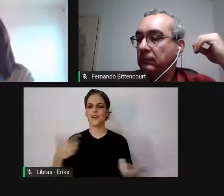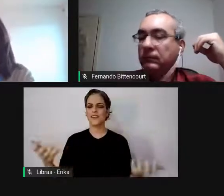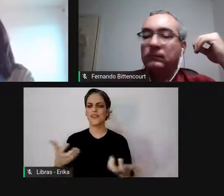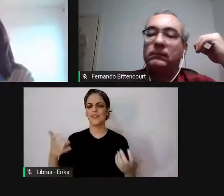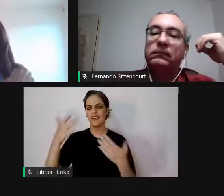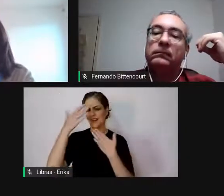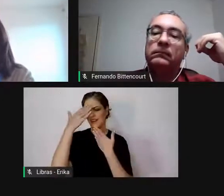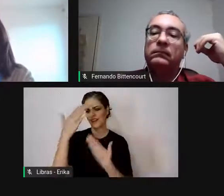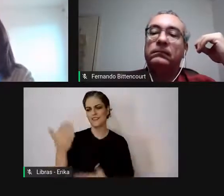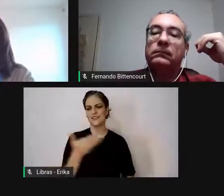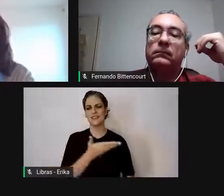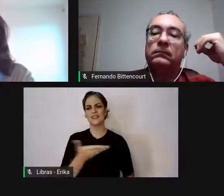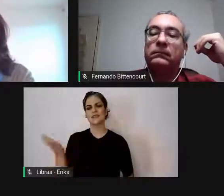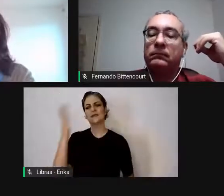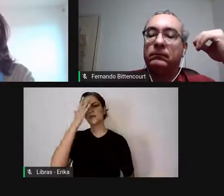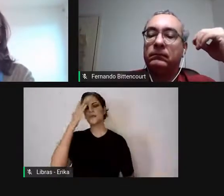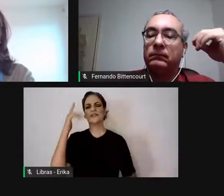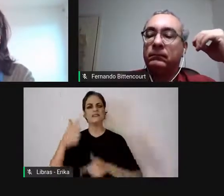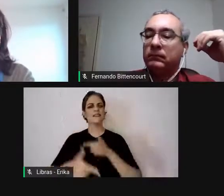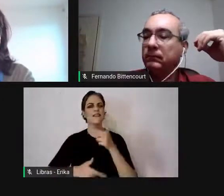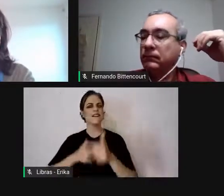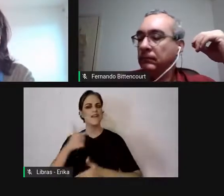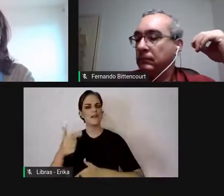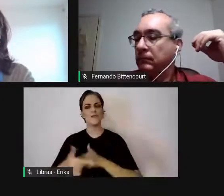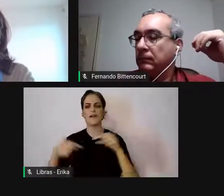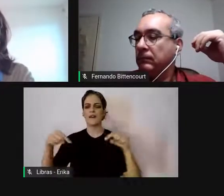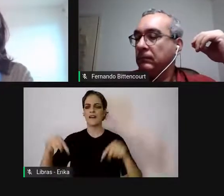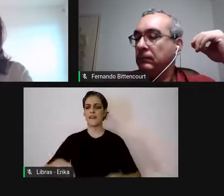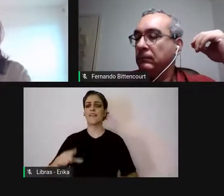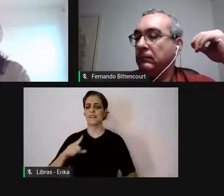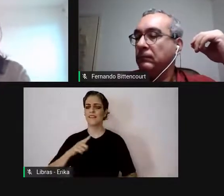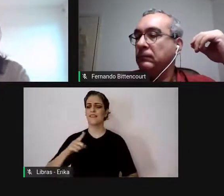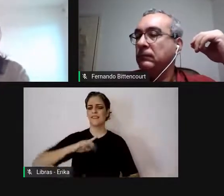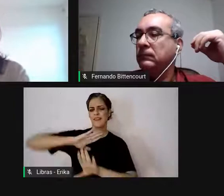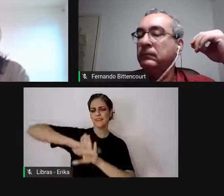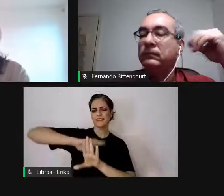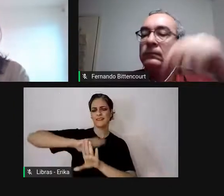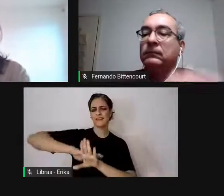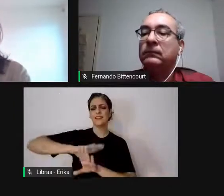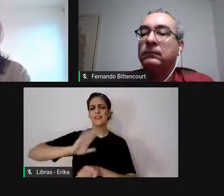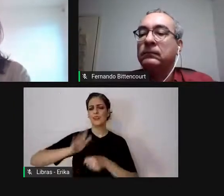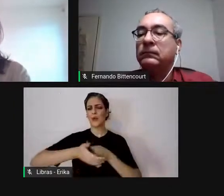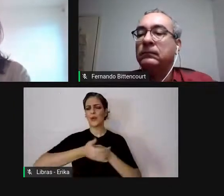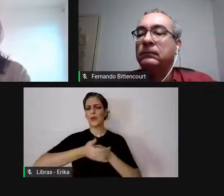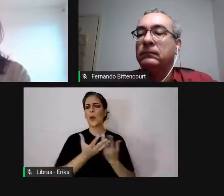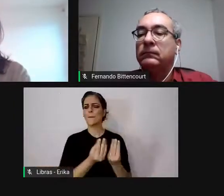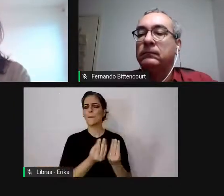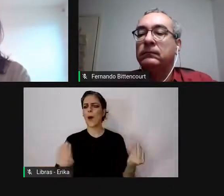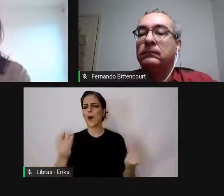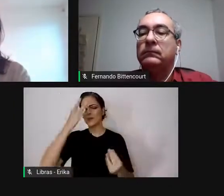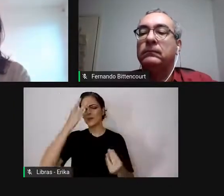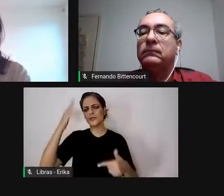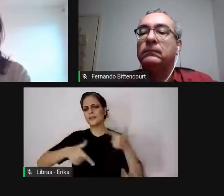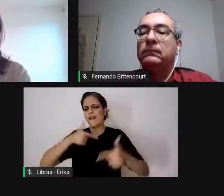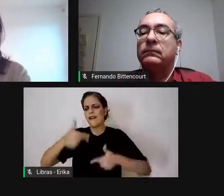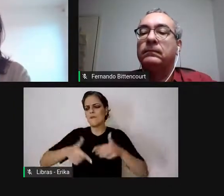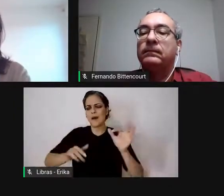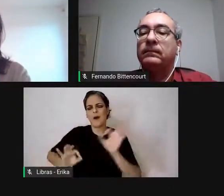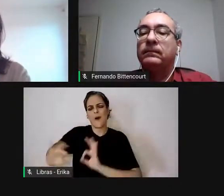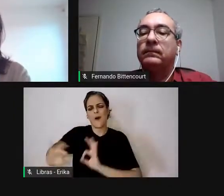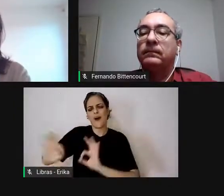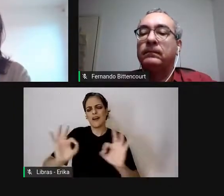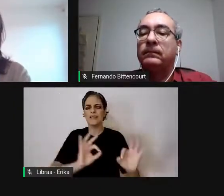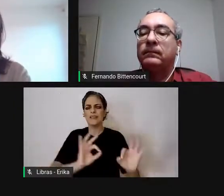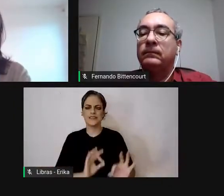mãos nos bastidores. E quando a gente faz esse tipo de agradecimento, sempre um nome ou